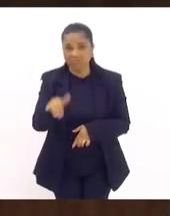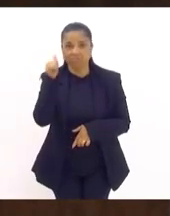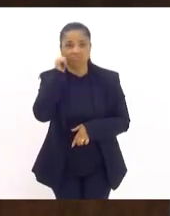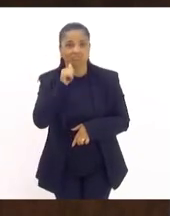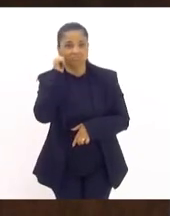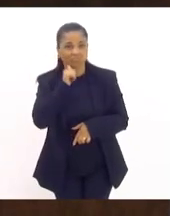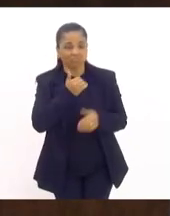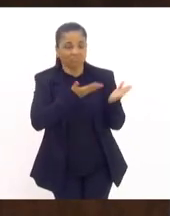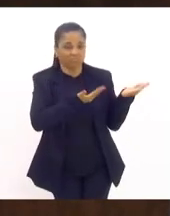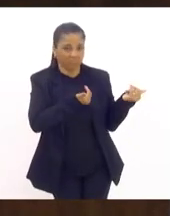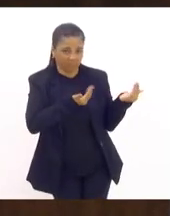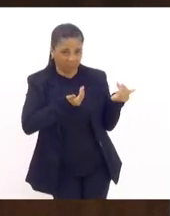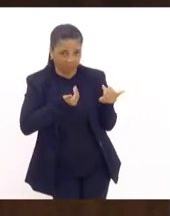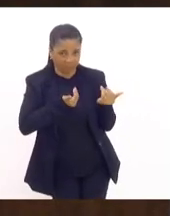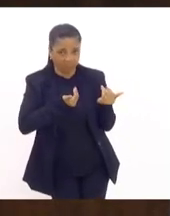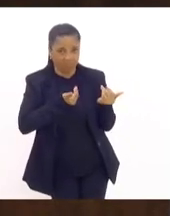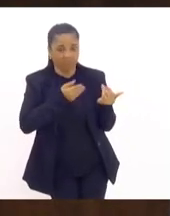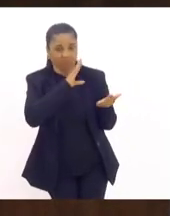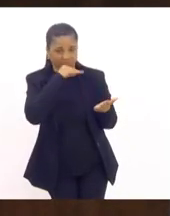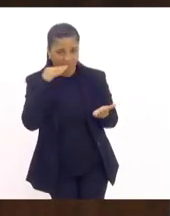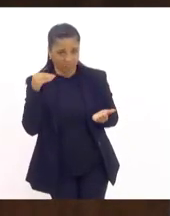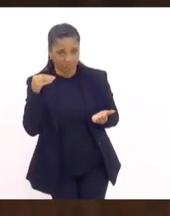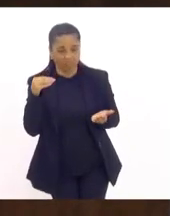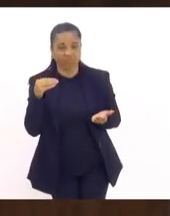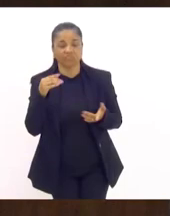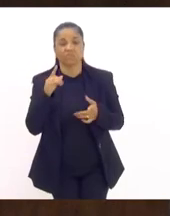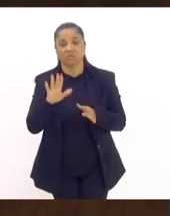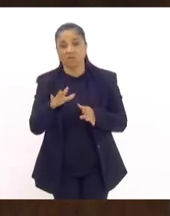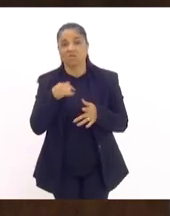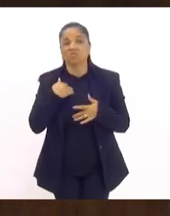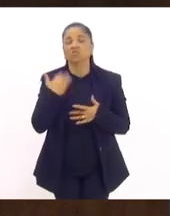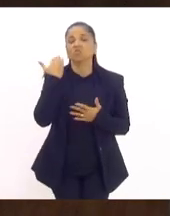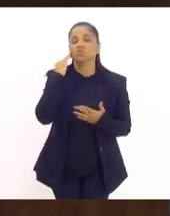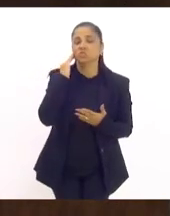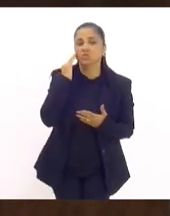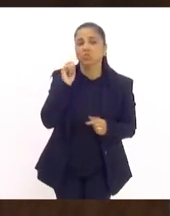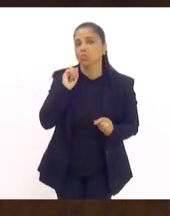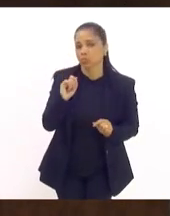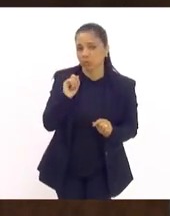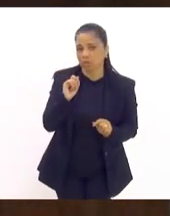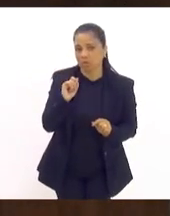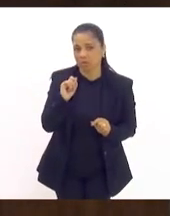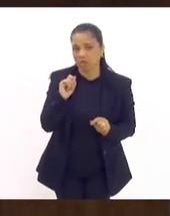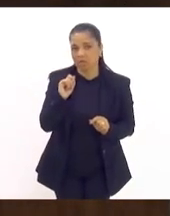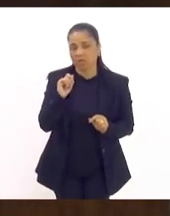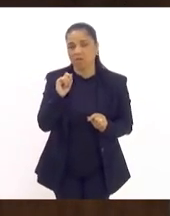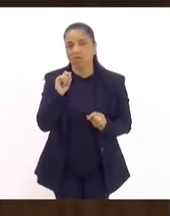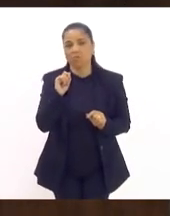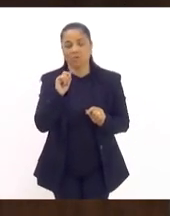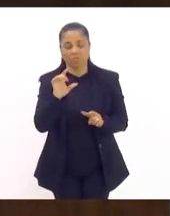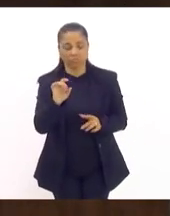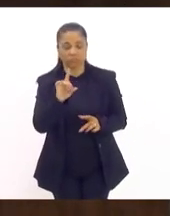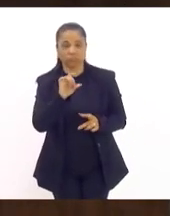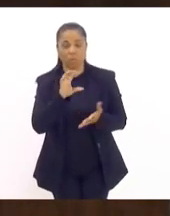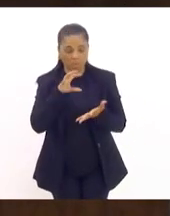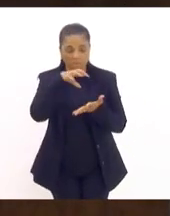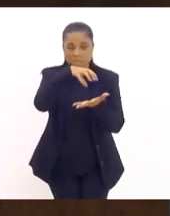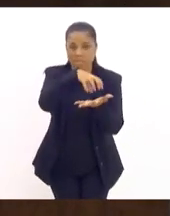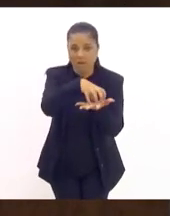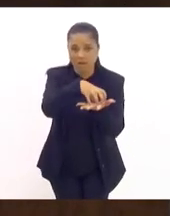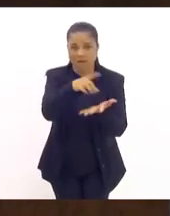feminino. Por isso, entendendo, né, que da impossibilidade de instalar ali uma delegacia de